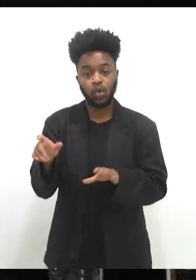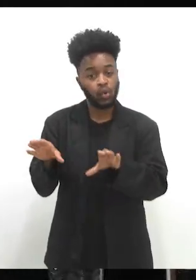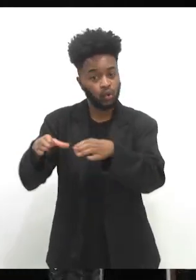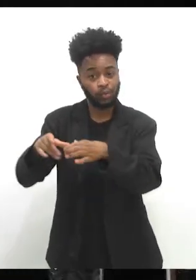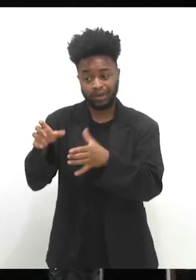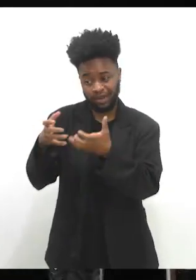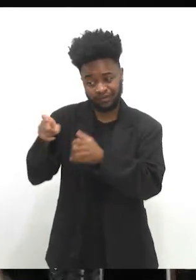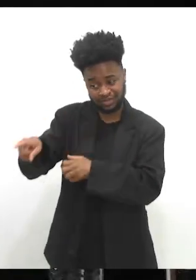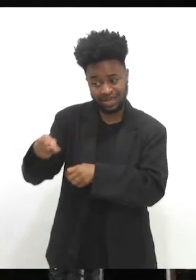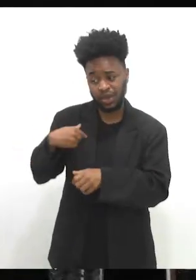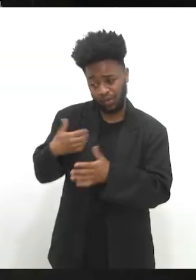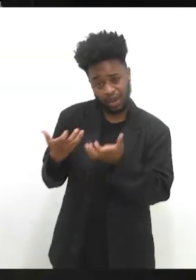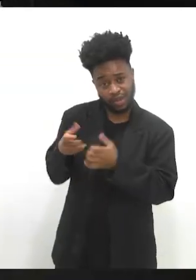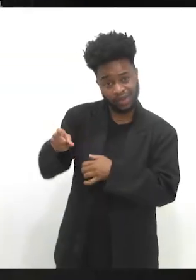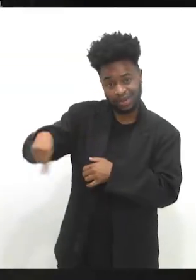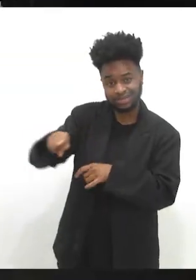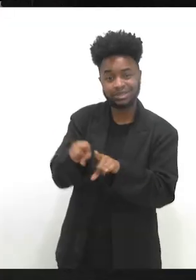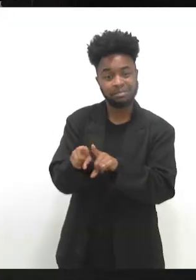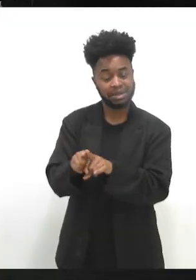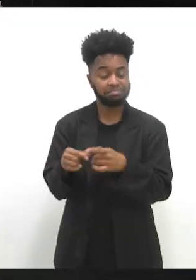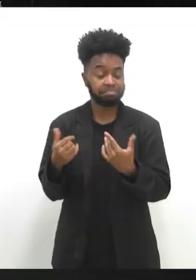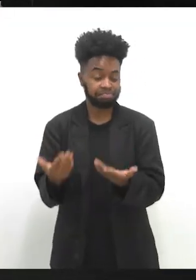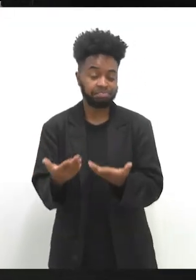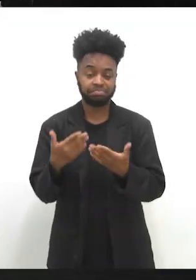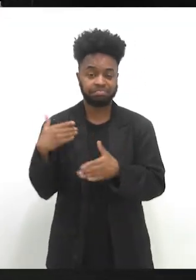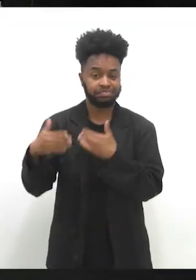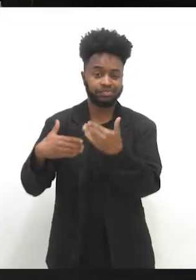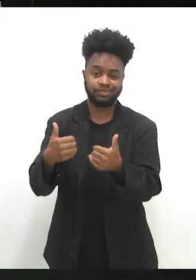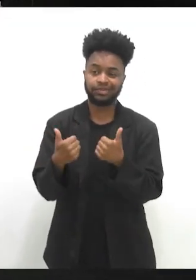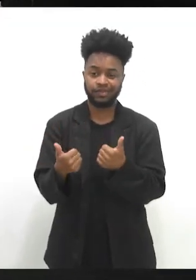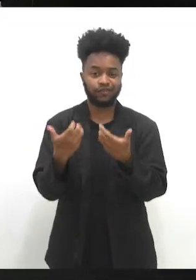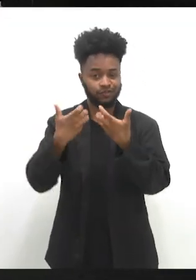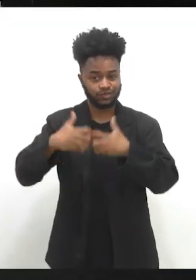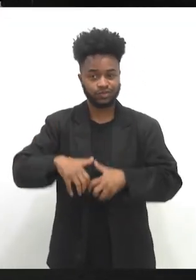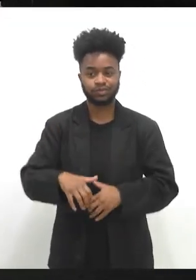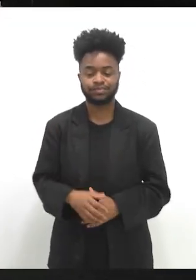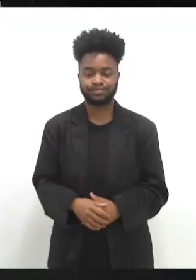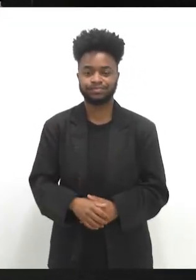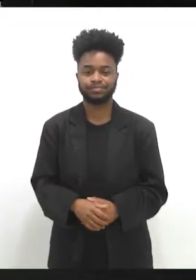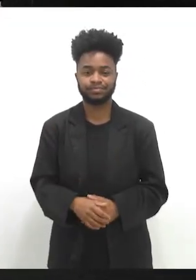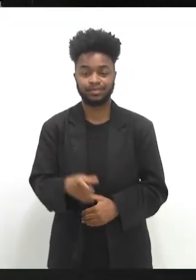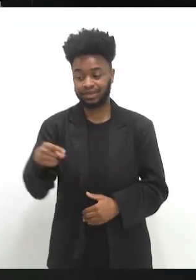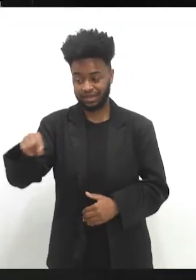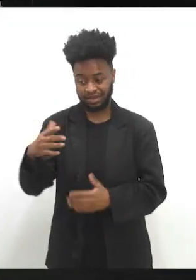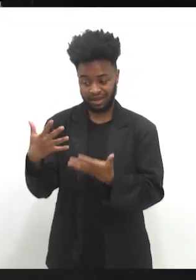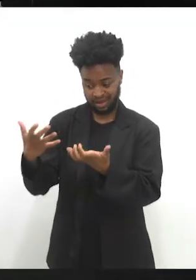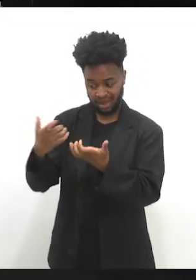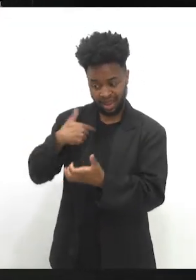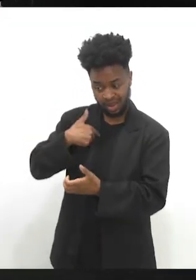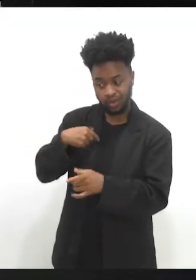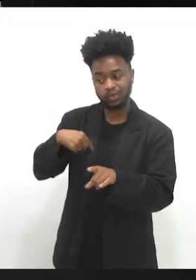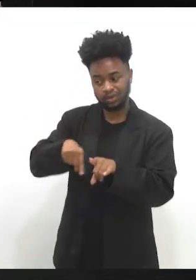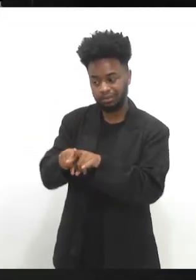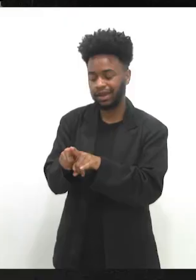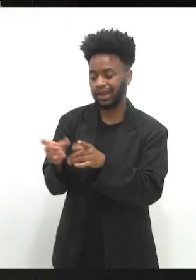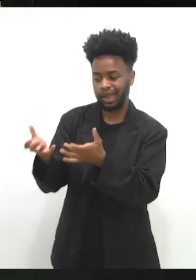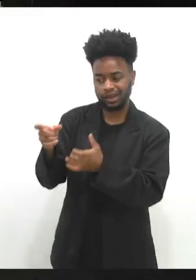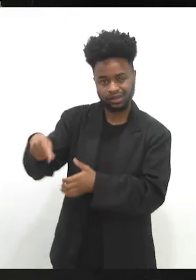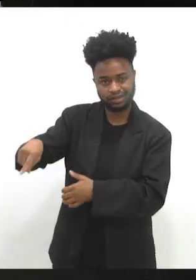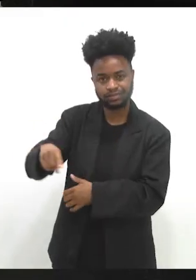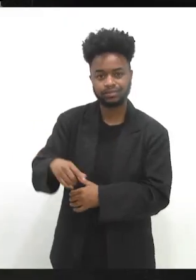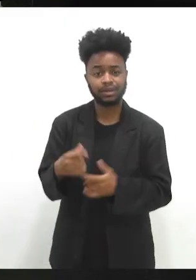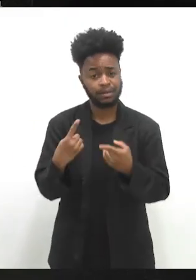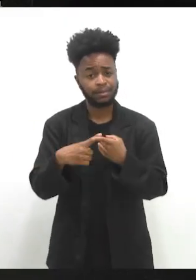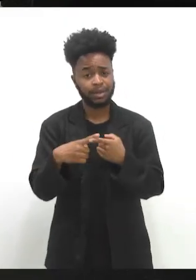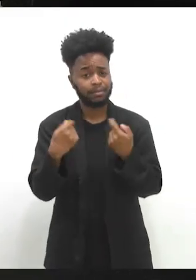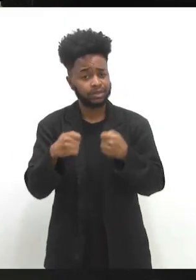eu quero o coro. Foi muito bom. Então foi isso. Na verdade, via de mão dupla. Eles querem, mas eu também quero. Eu também, nossa. Porque